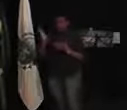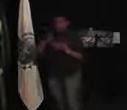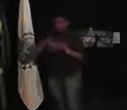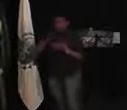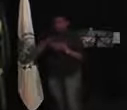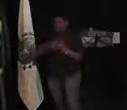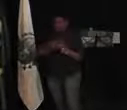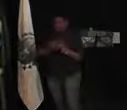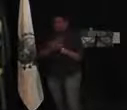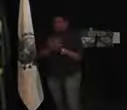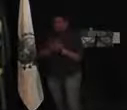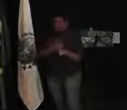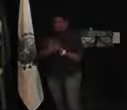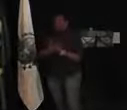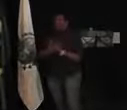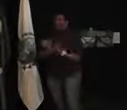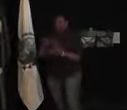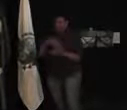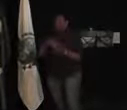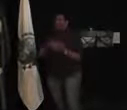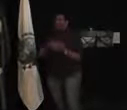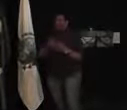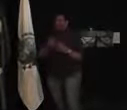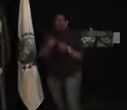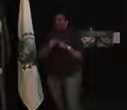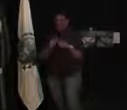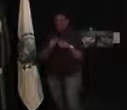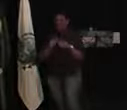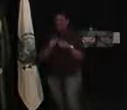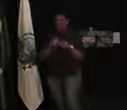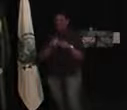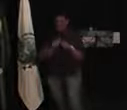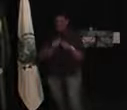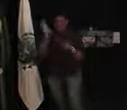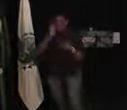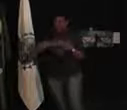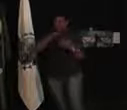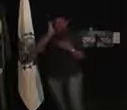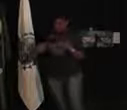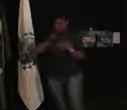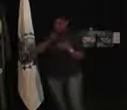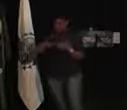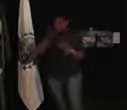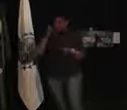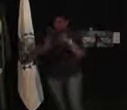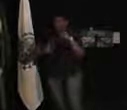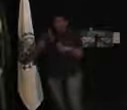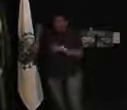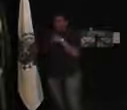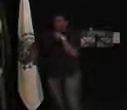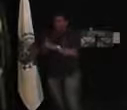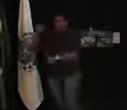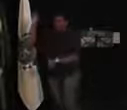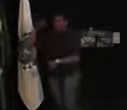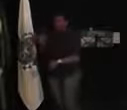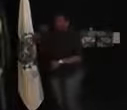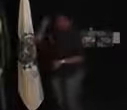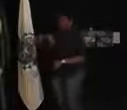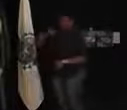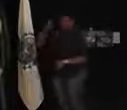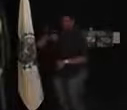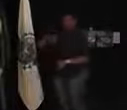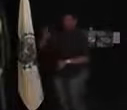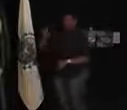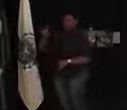Sabia disso? Muitas pessoas, a crítica, o chamavam de pintor fracassado. Não tem TDA mesmo.